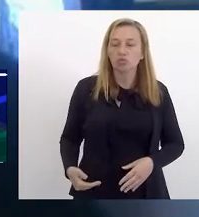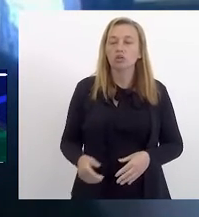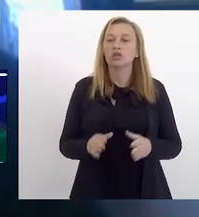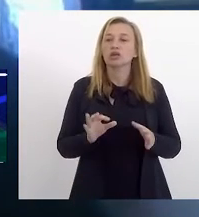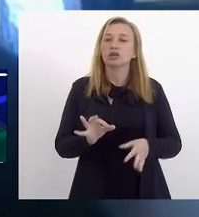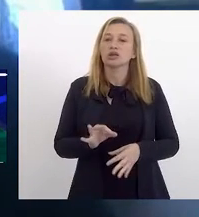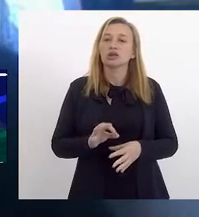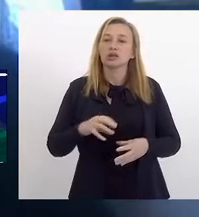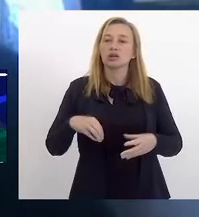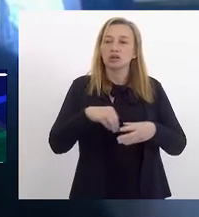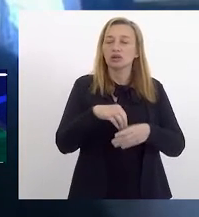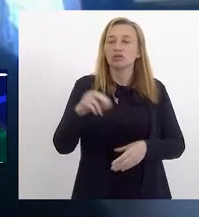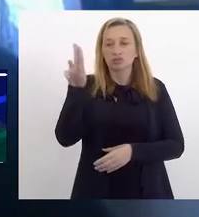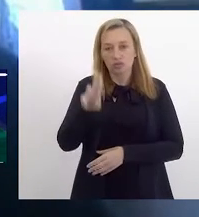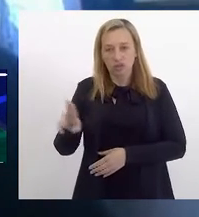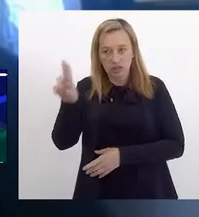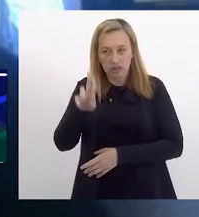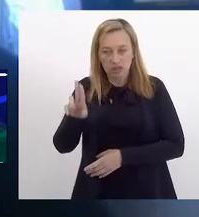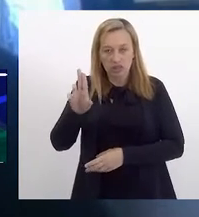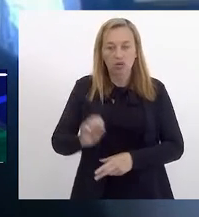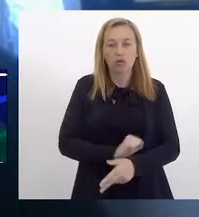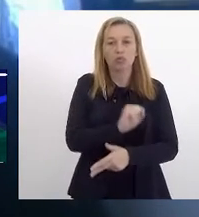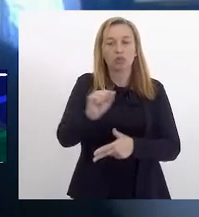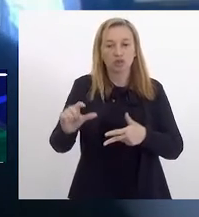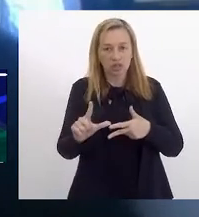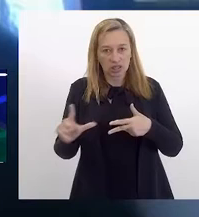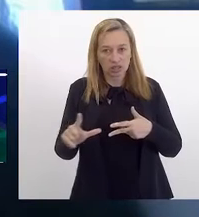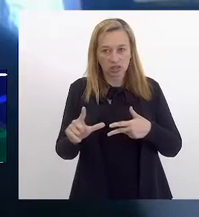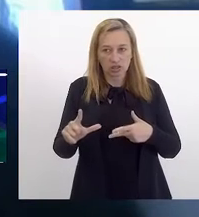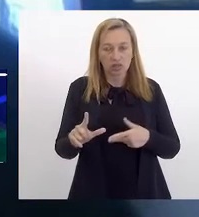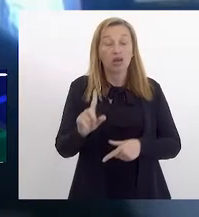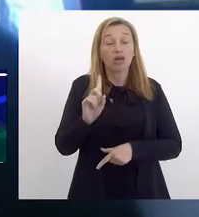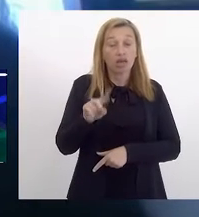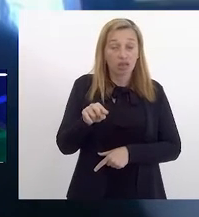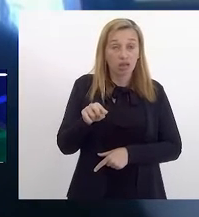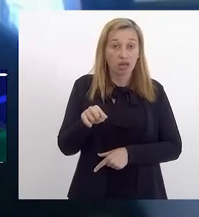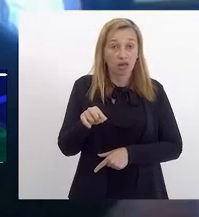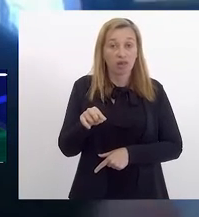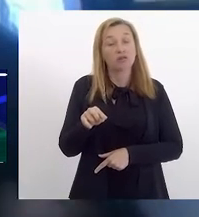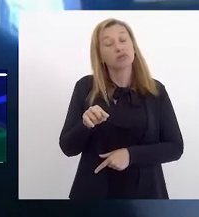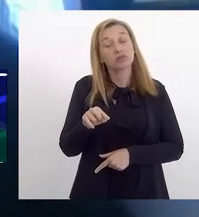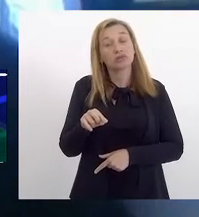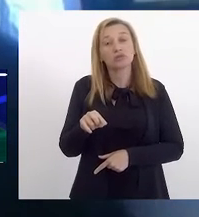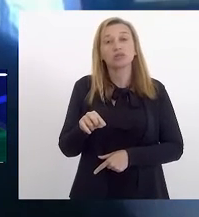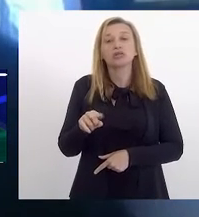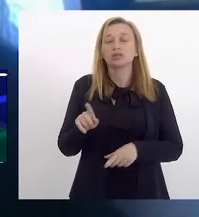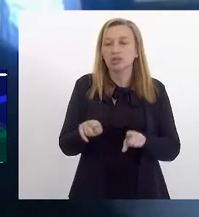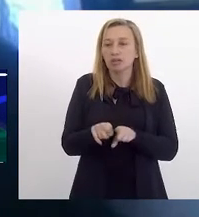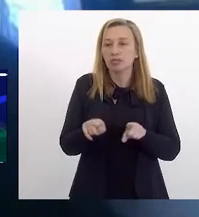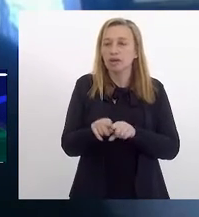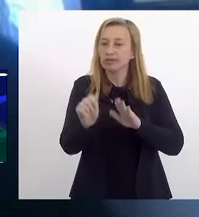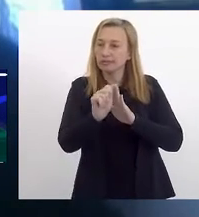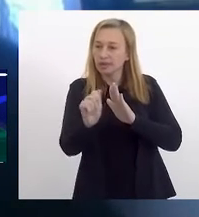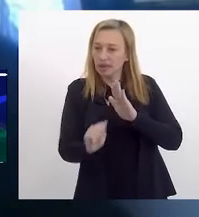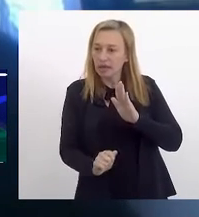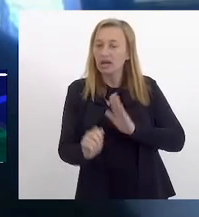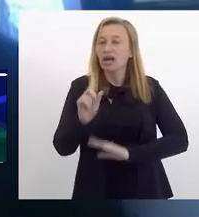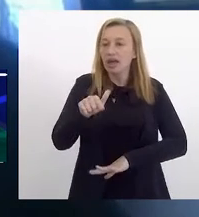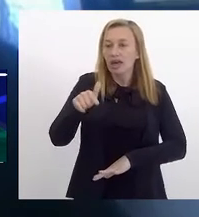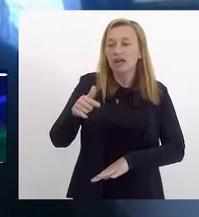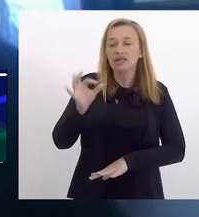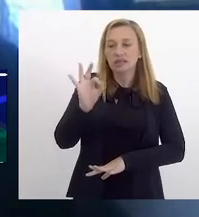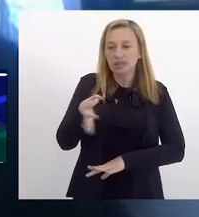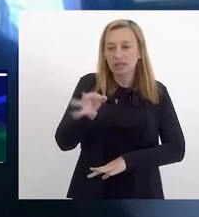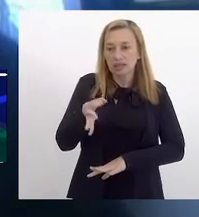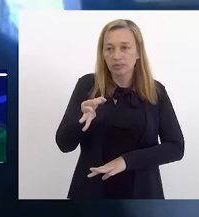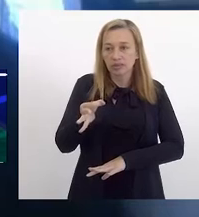claro, universidade, poder legislativo, claro, o povo dos terreiros, é